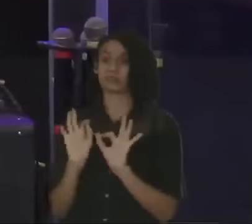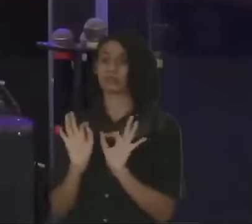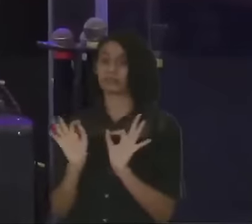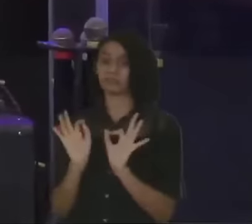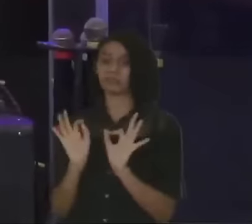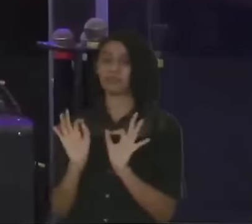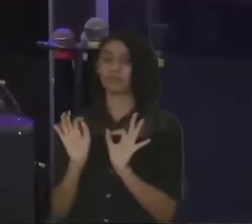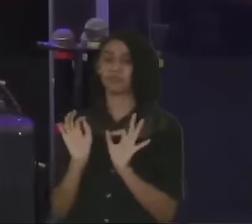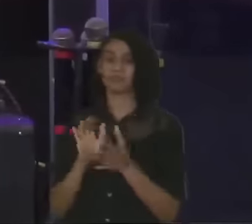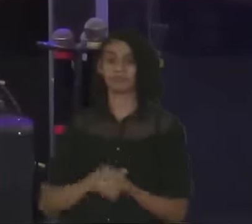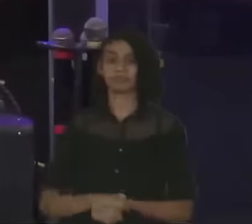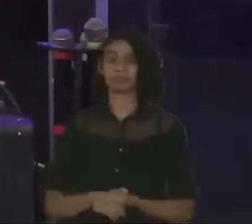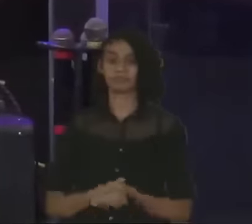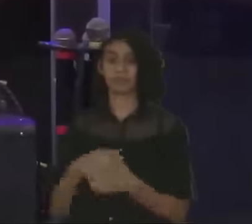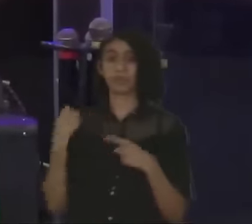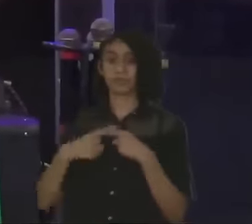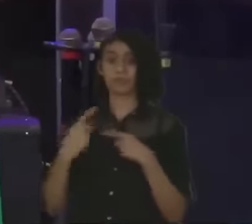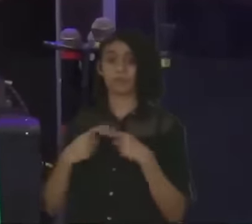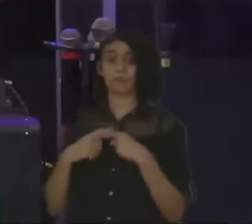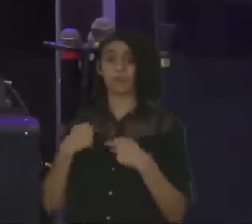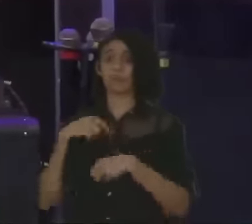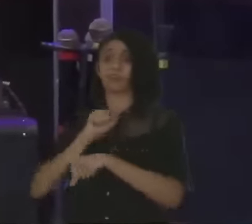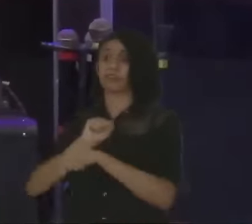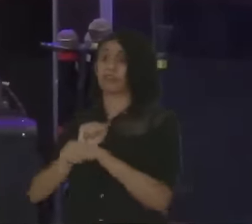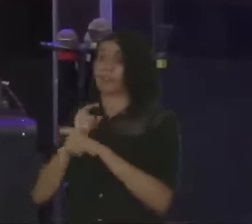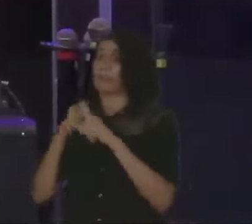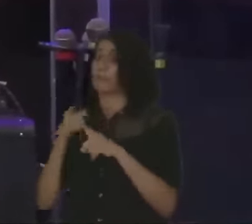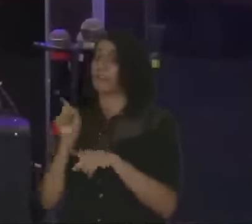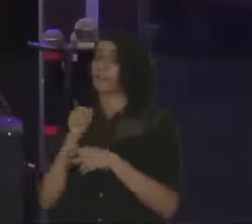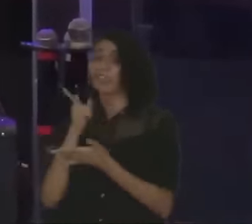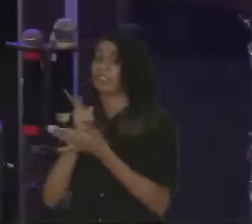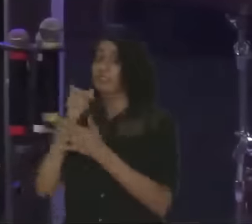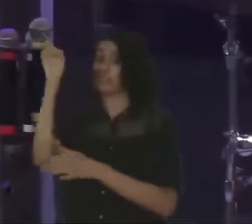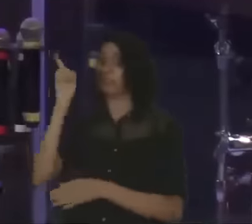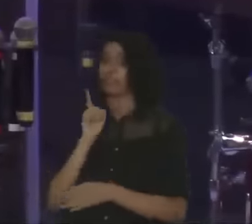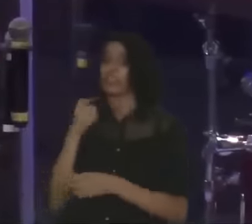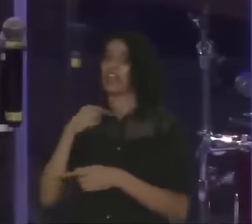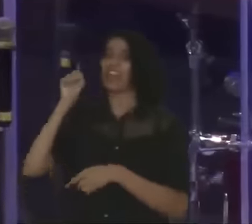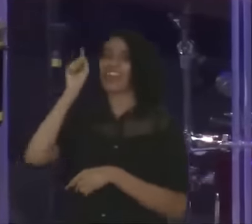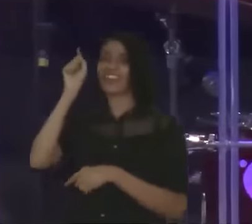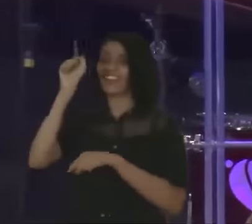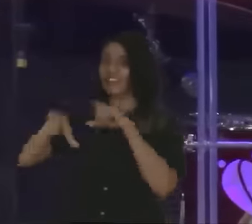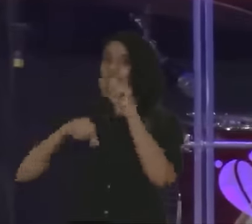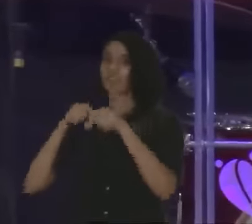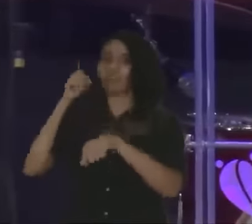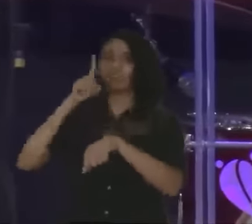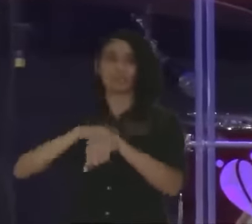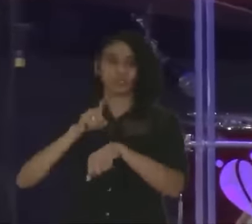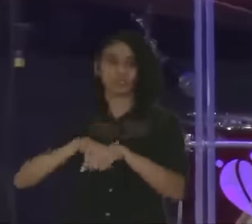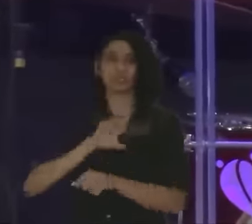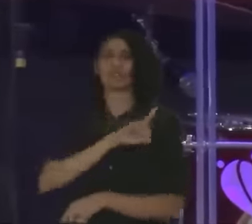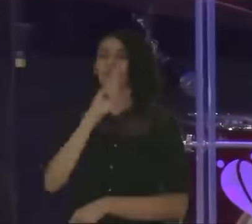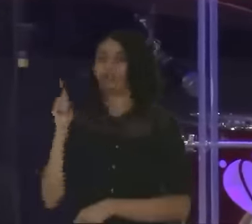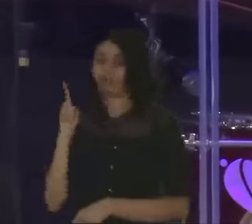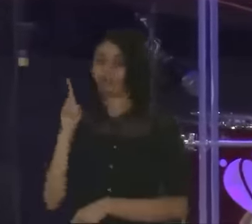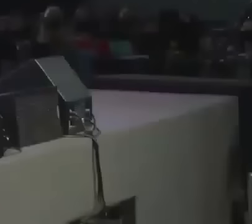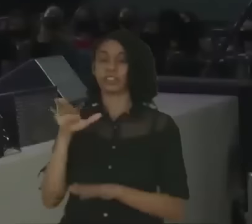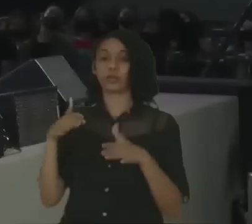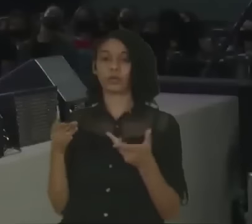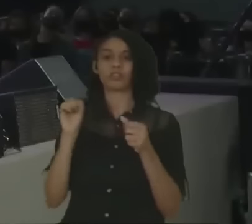porque porque eu não posso dizer para Deus quando e como falar comigo é Deus quem escolhe o dia hora o momento e aí a